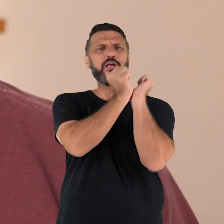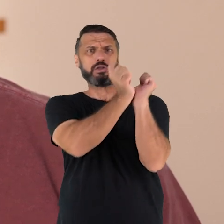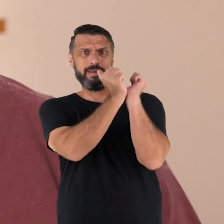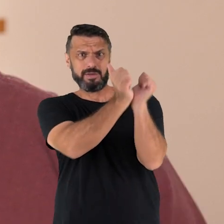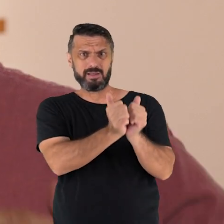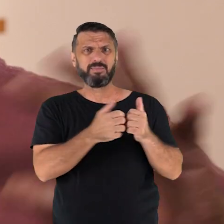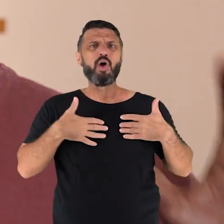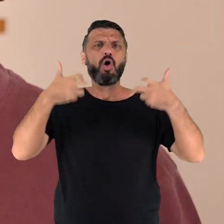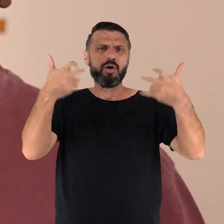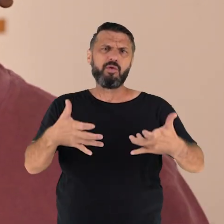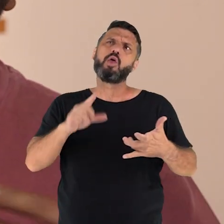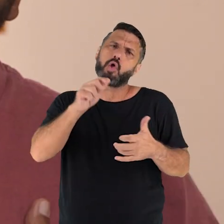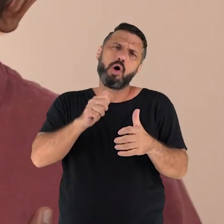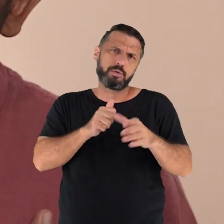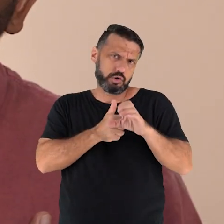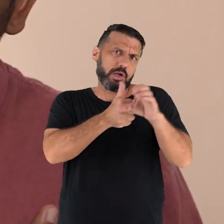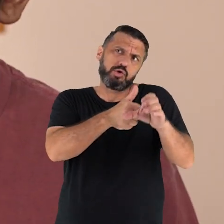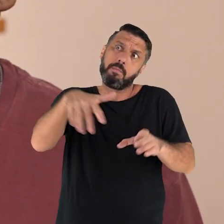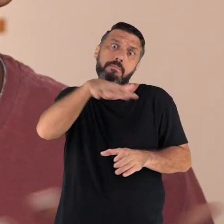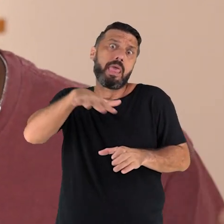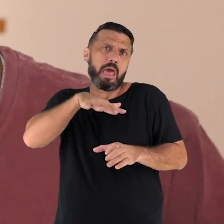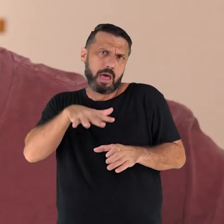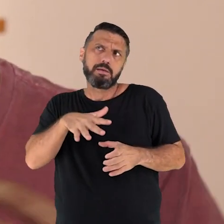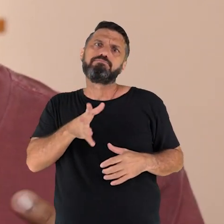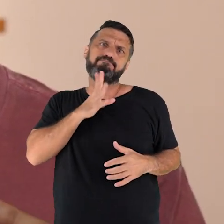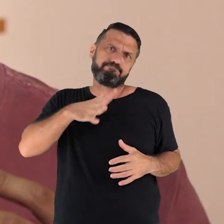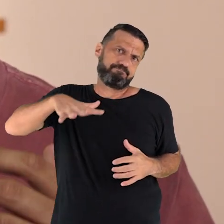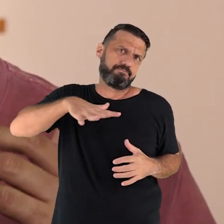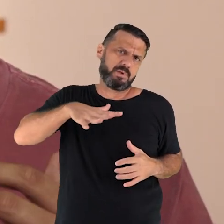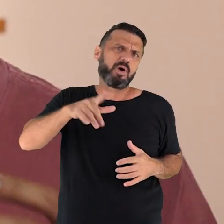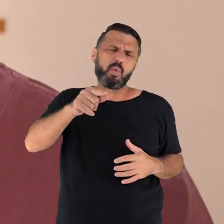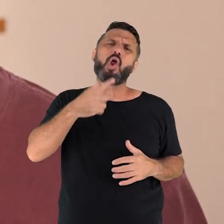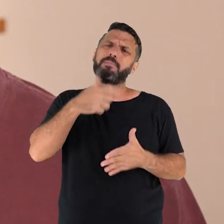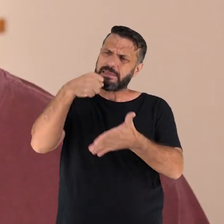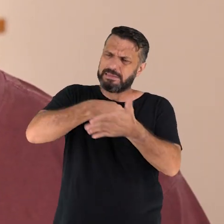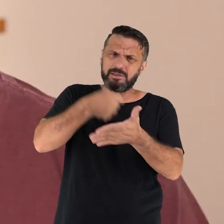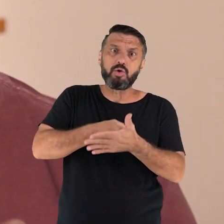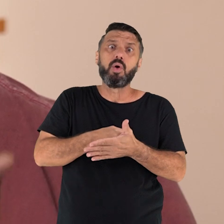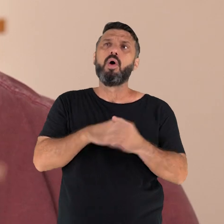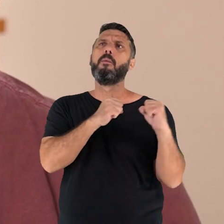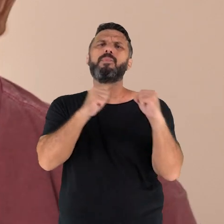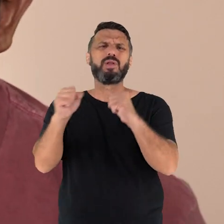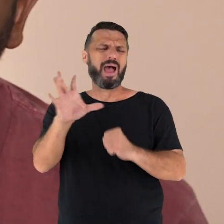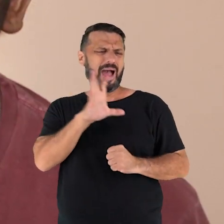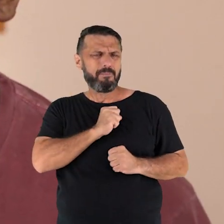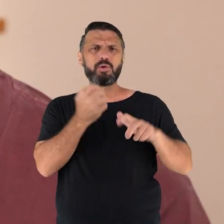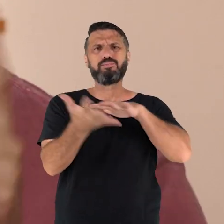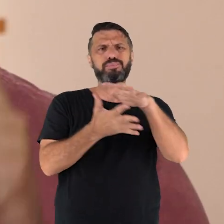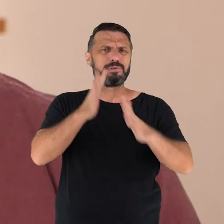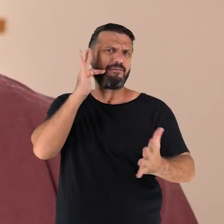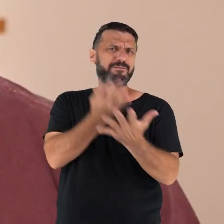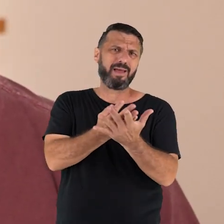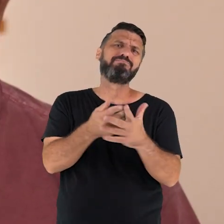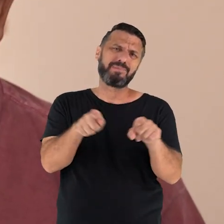escravidão? Aqui falando só do cristianismo, que é o meu campo. Então, assim, temos que reivindicar o poder amoroso e